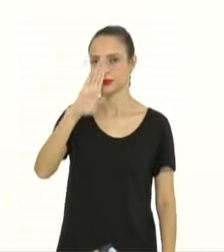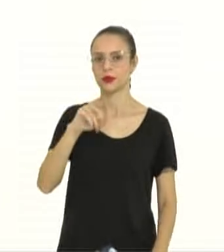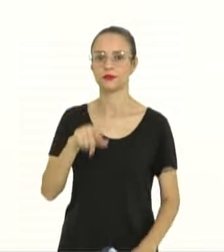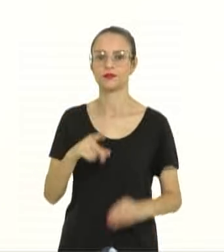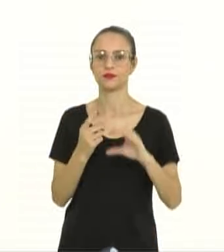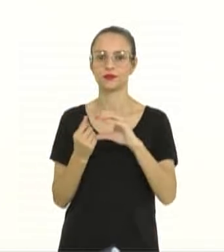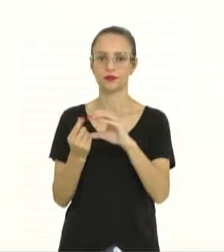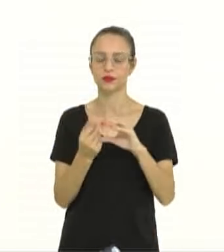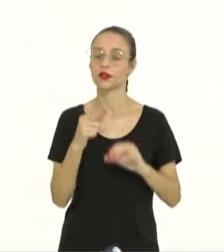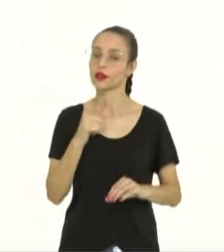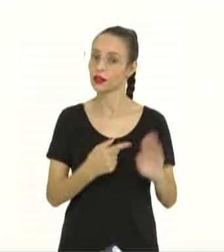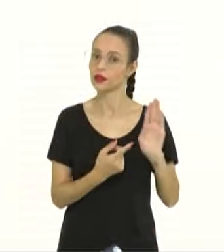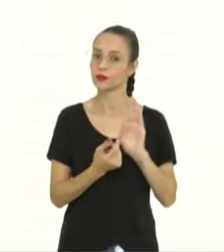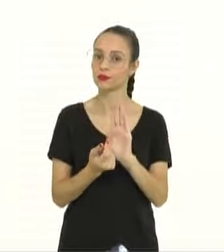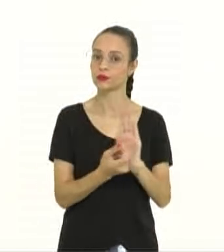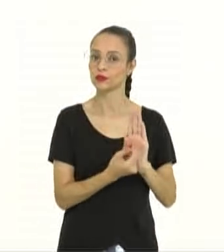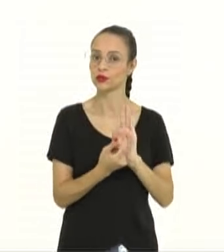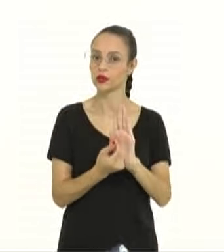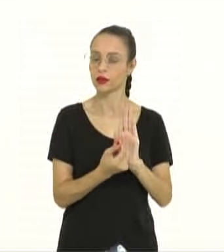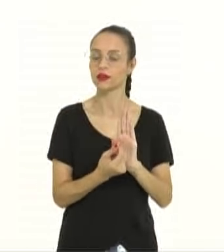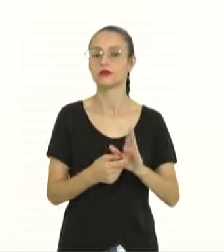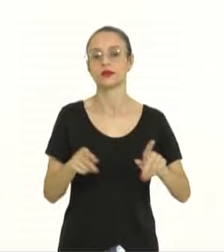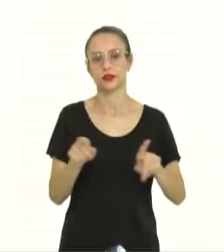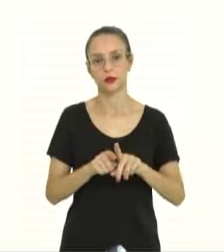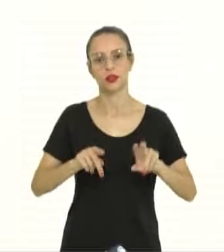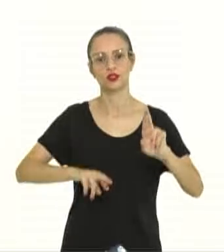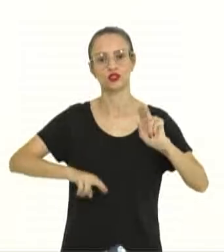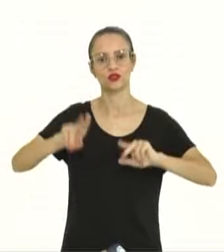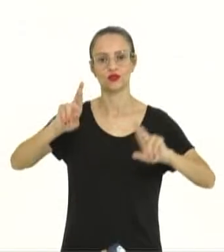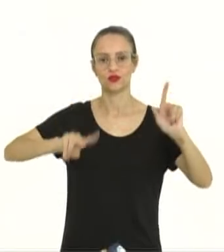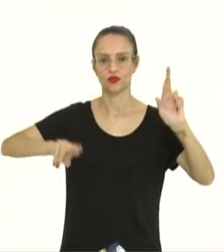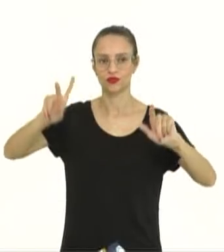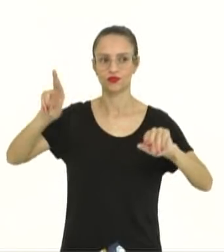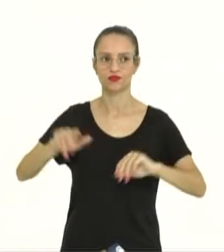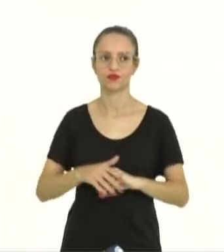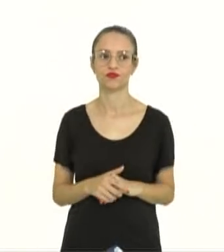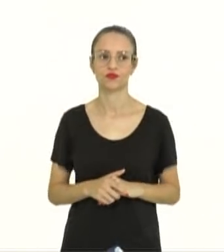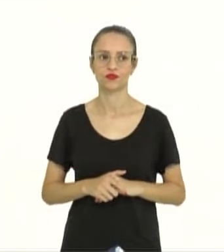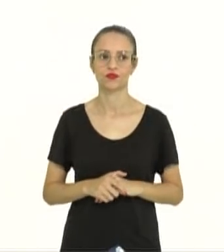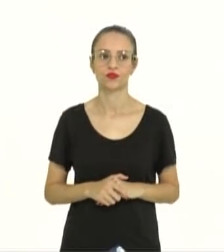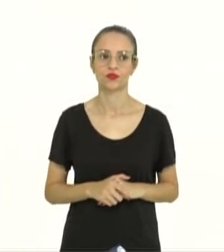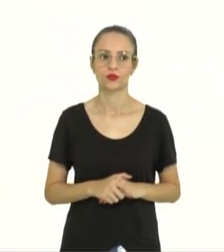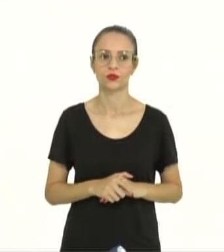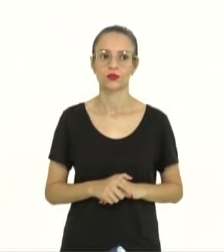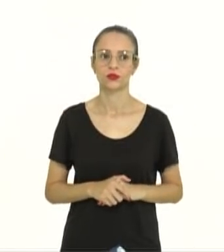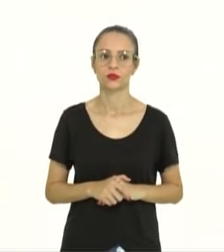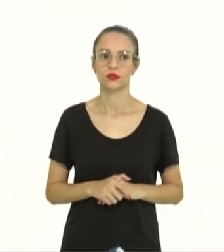própria classe burguesa também era muito diversificada aí nesse momento.